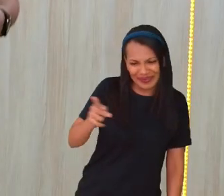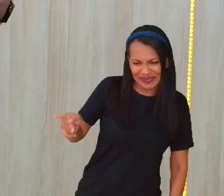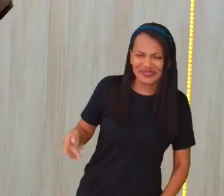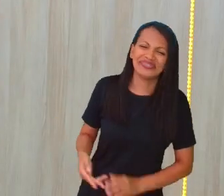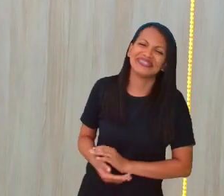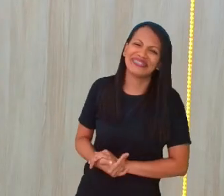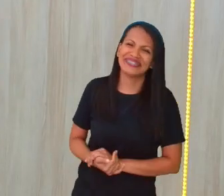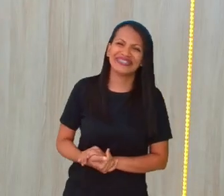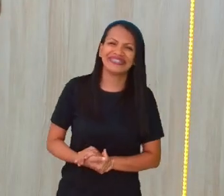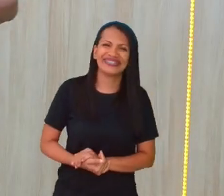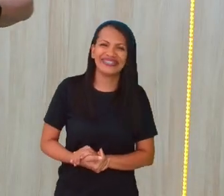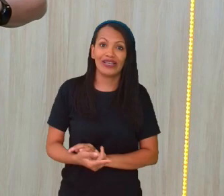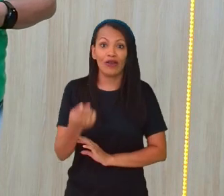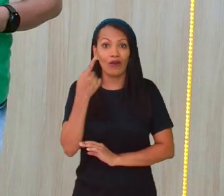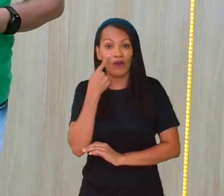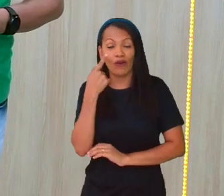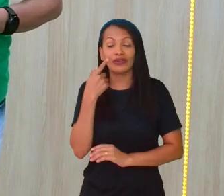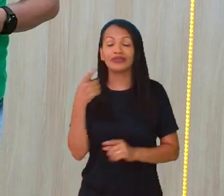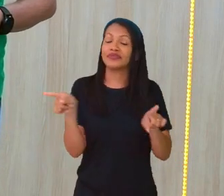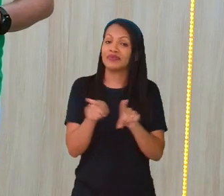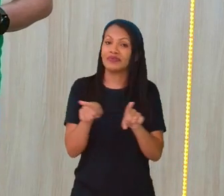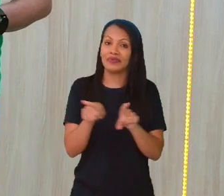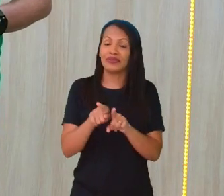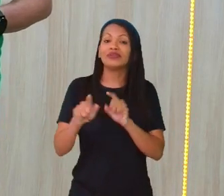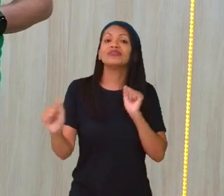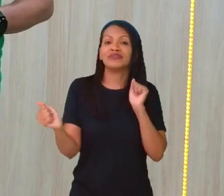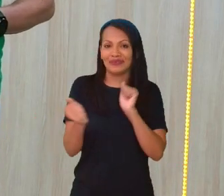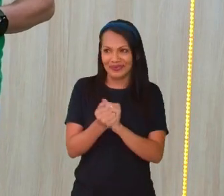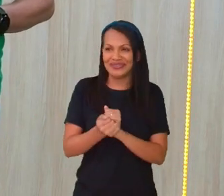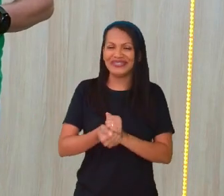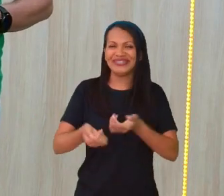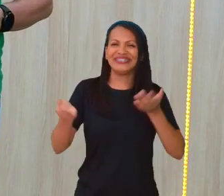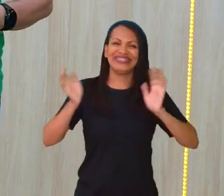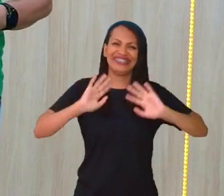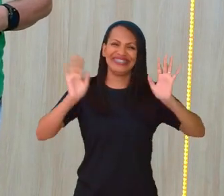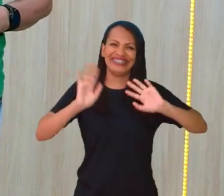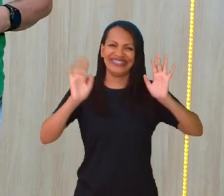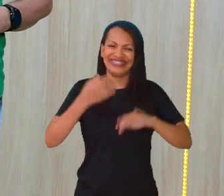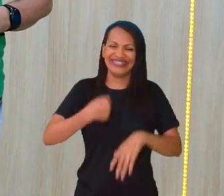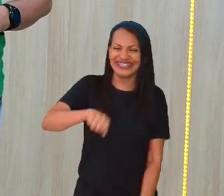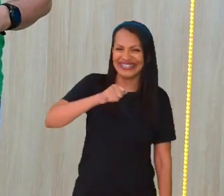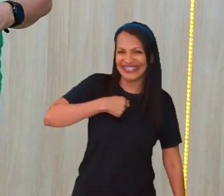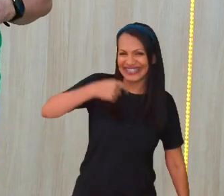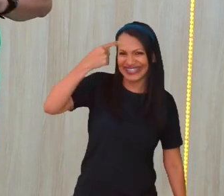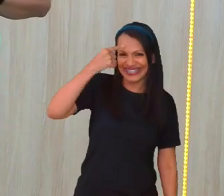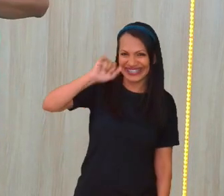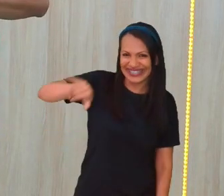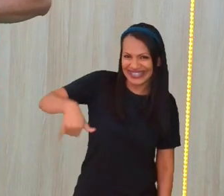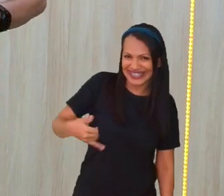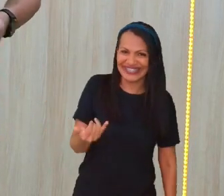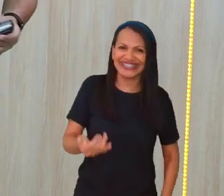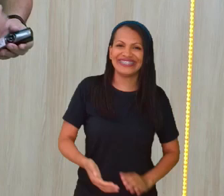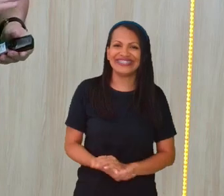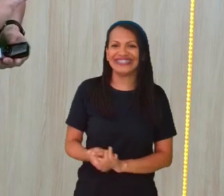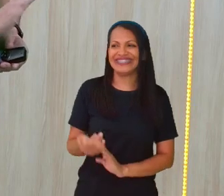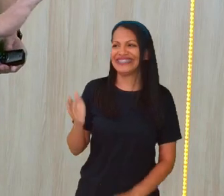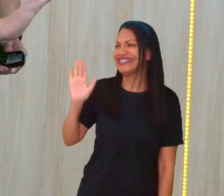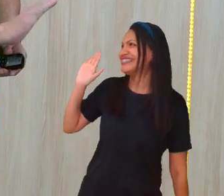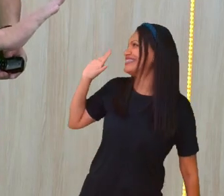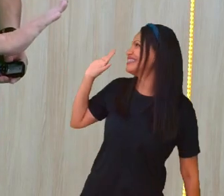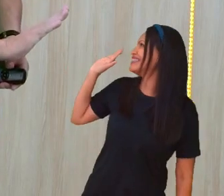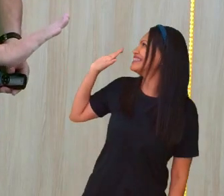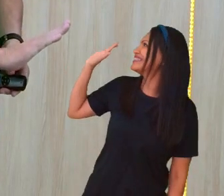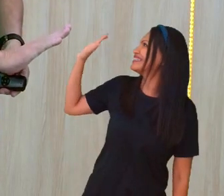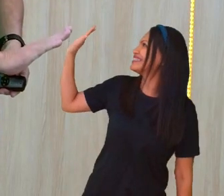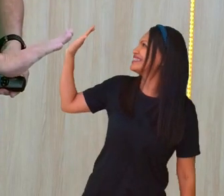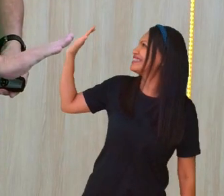Olha, vamos lá. Então, gente, hoje contamos aqui com é Jéssica? Isso, Jéssica Anjos. Chega aqui batendo, Jéssica, aqui de lado.